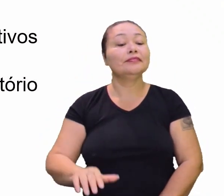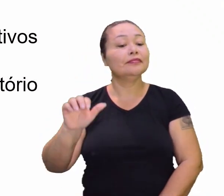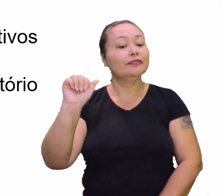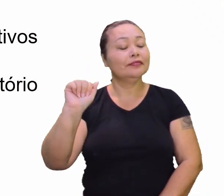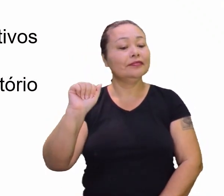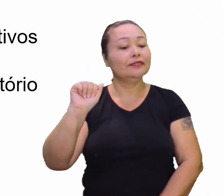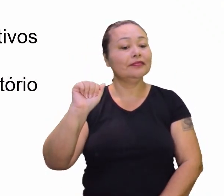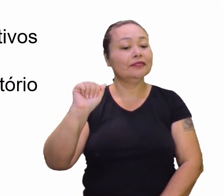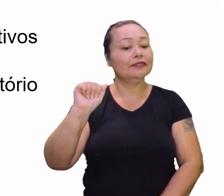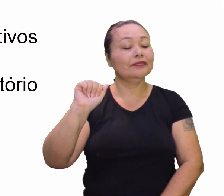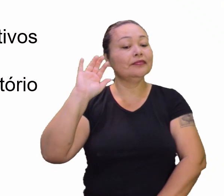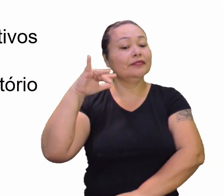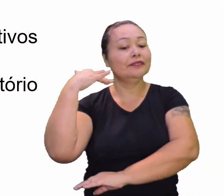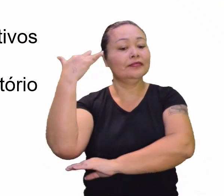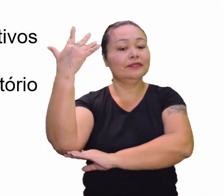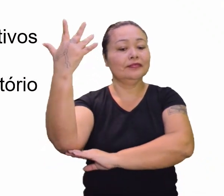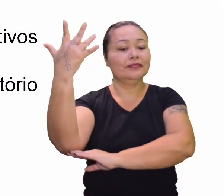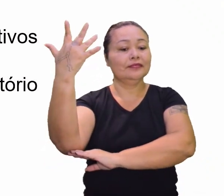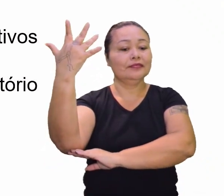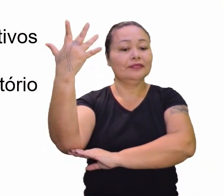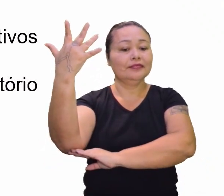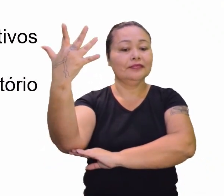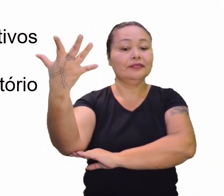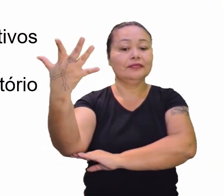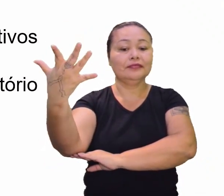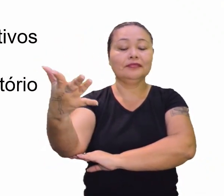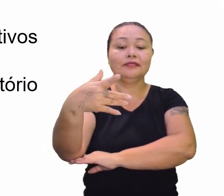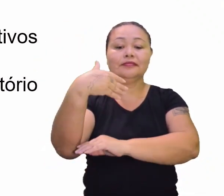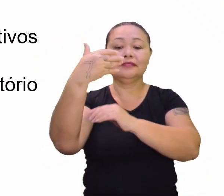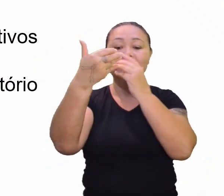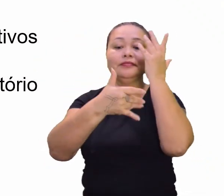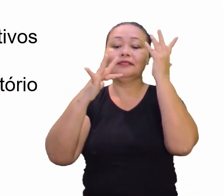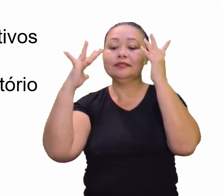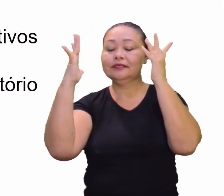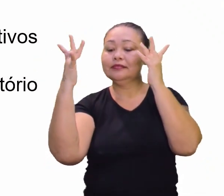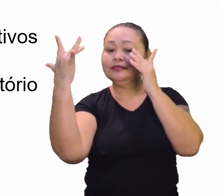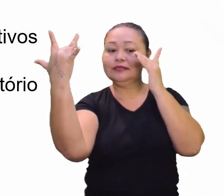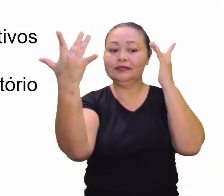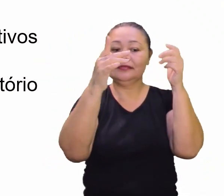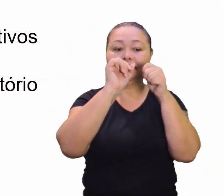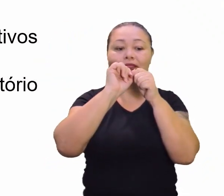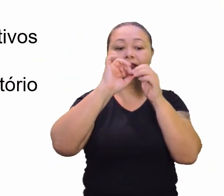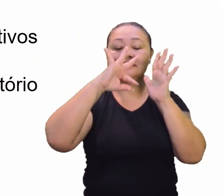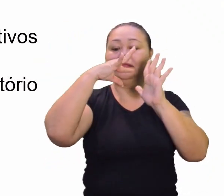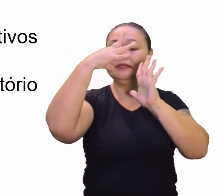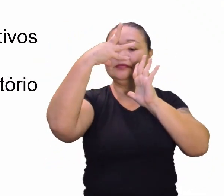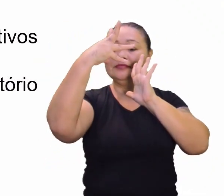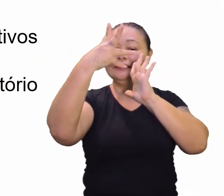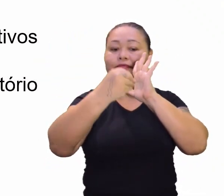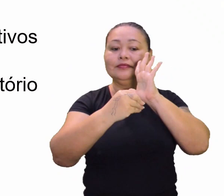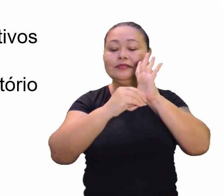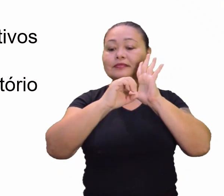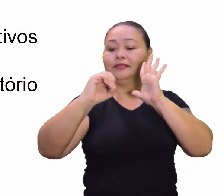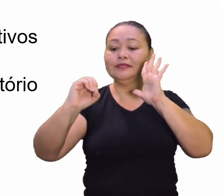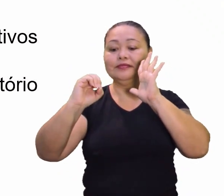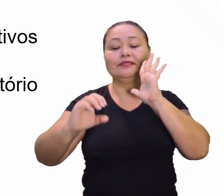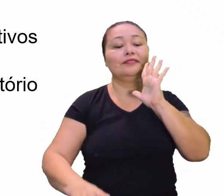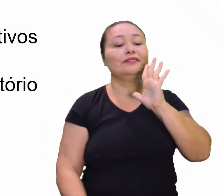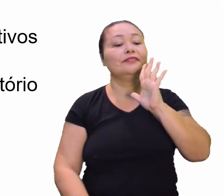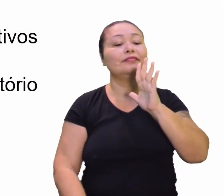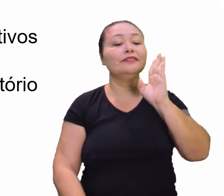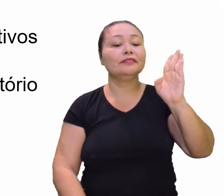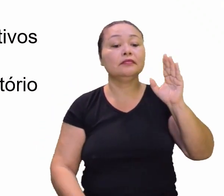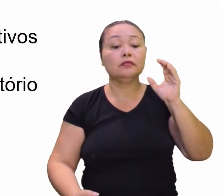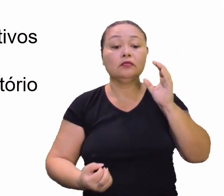Rondônia. Vamos lá. A. Desmatamento de grande parte da área florestada da Amazônia